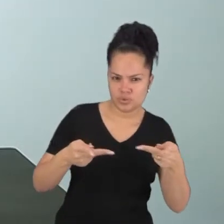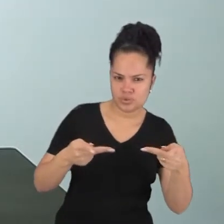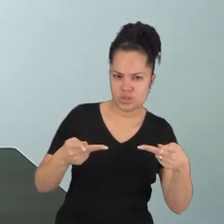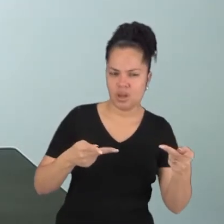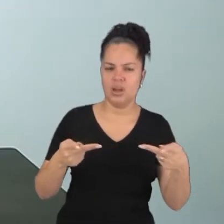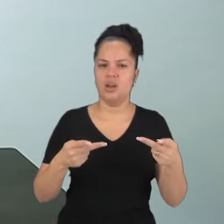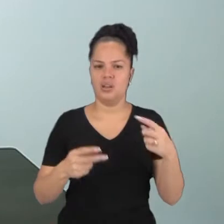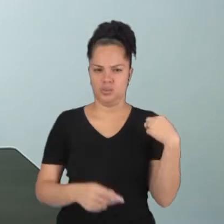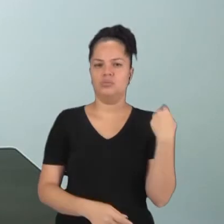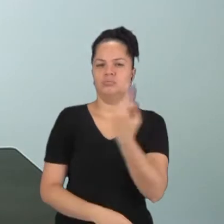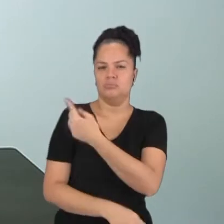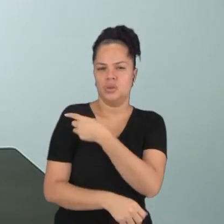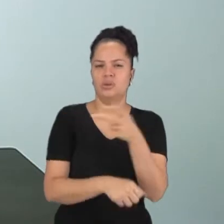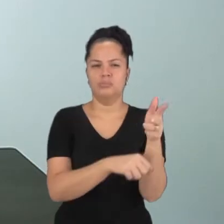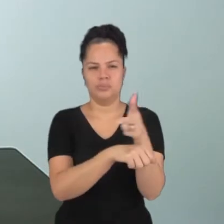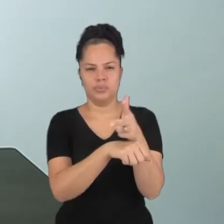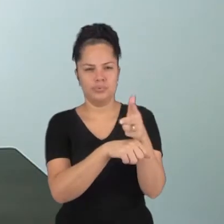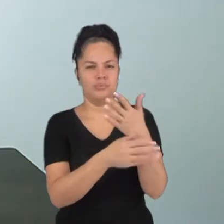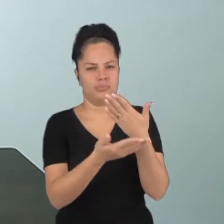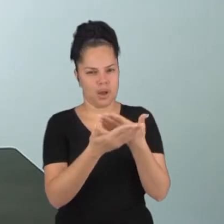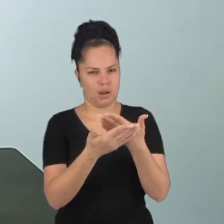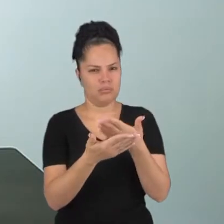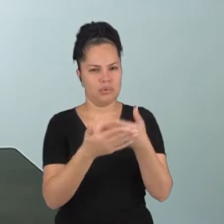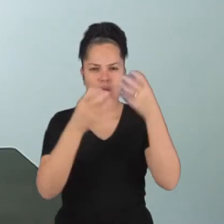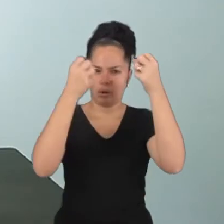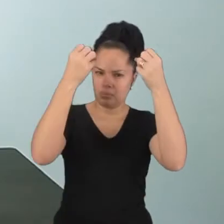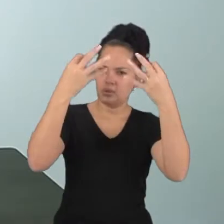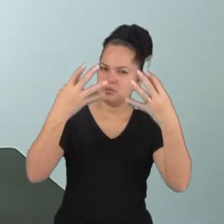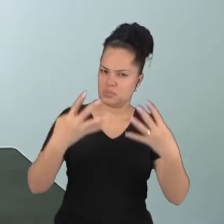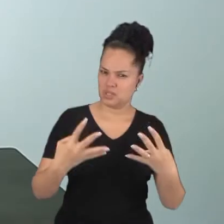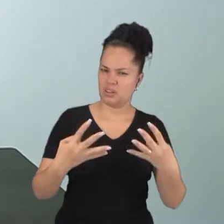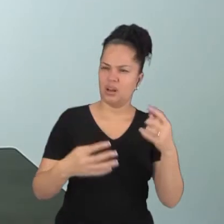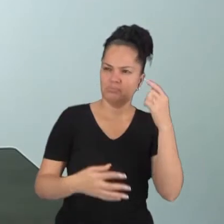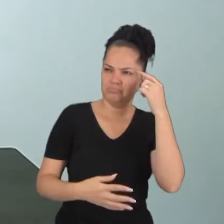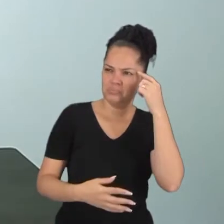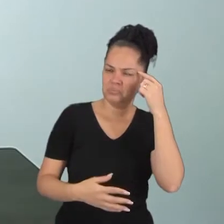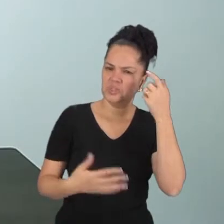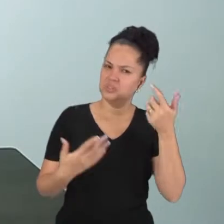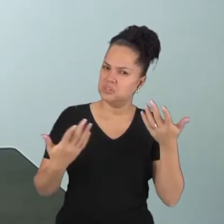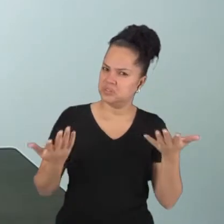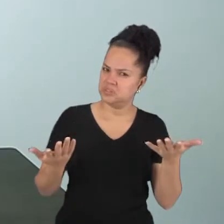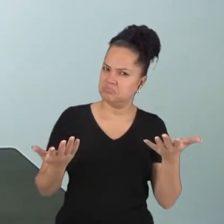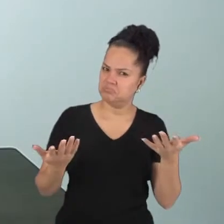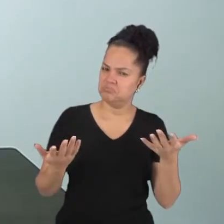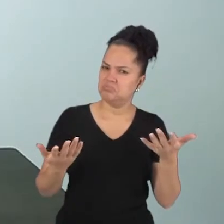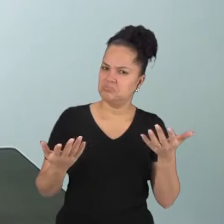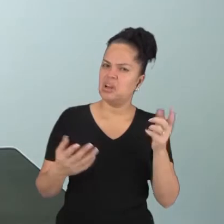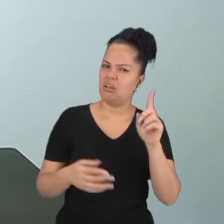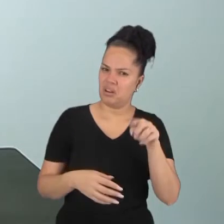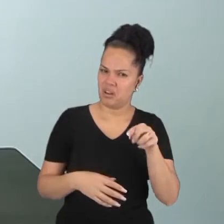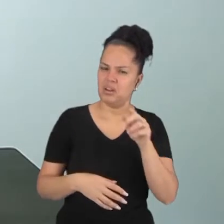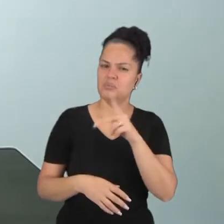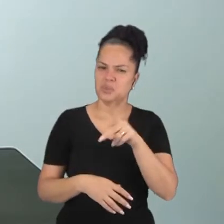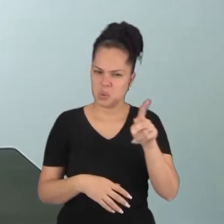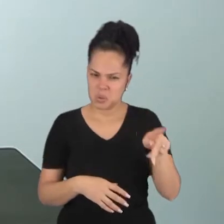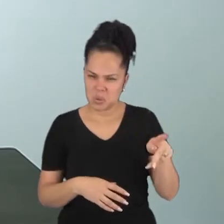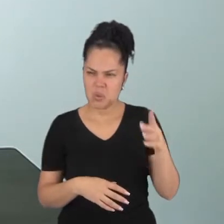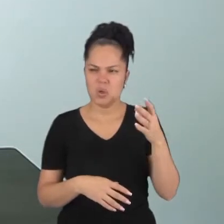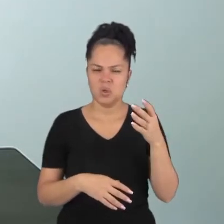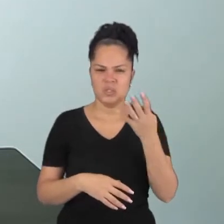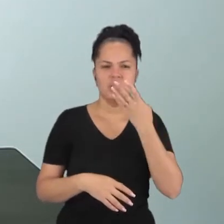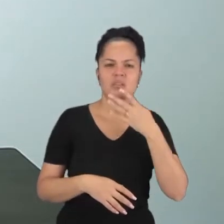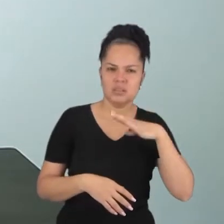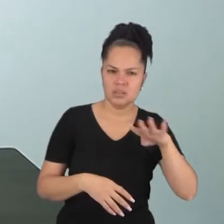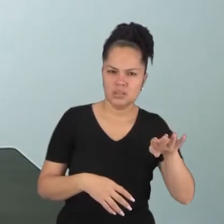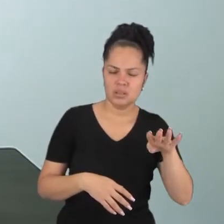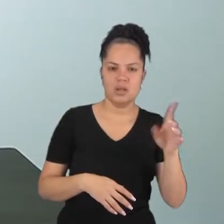aqui gravando as aulas? Será, crianças, professores? Não é mesmo?